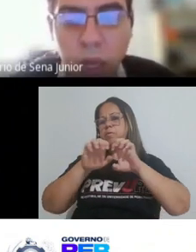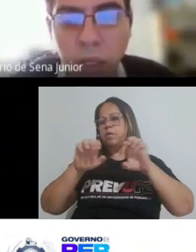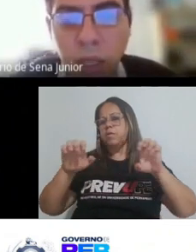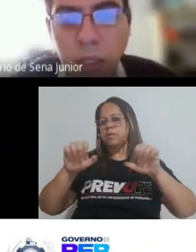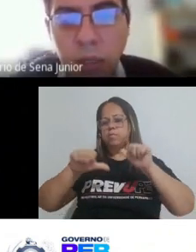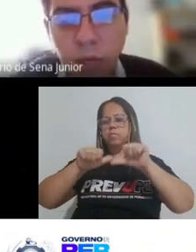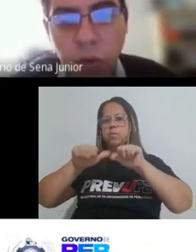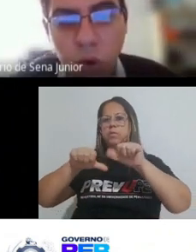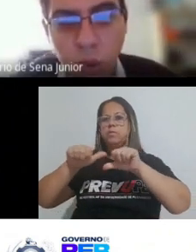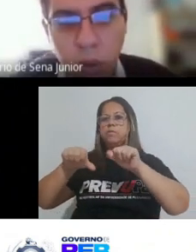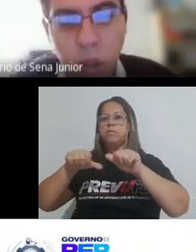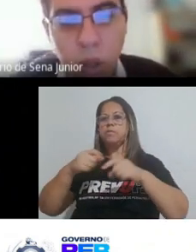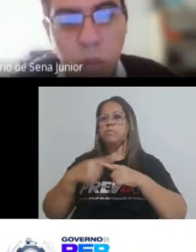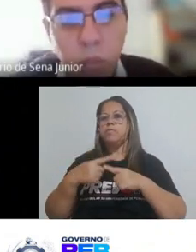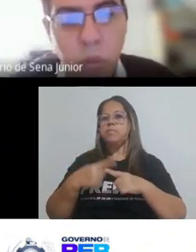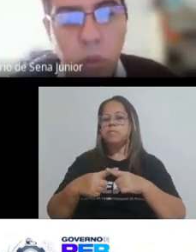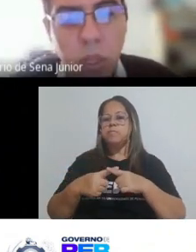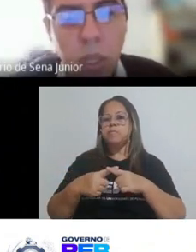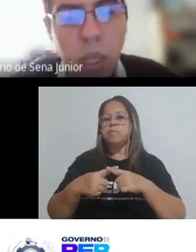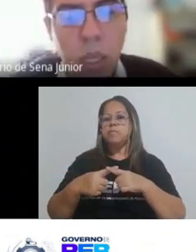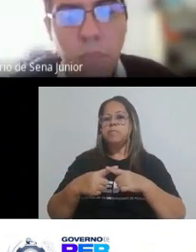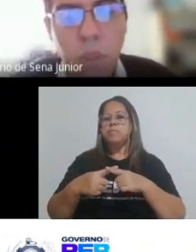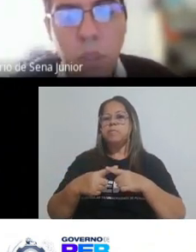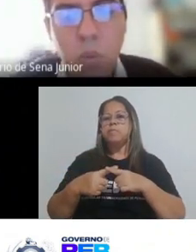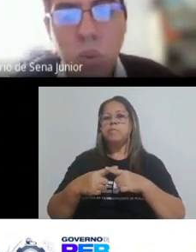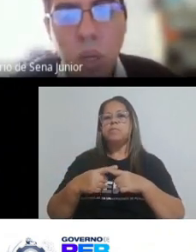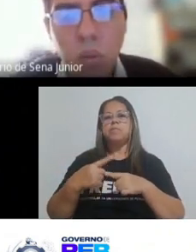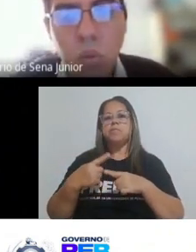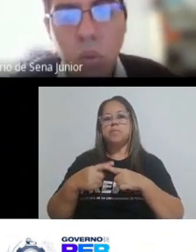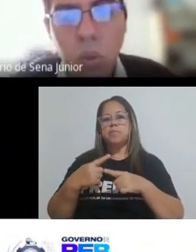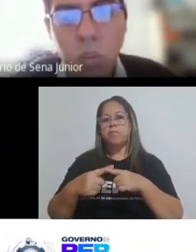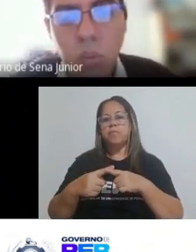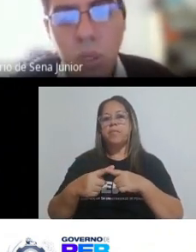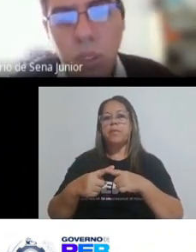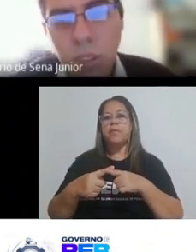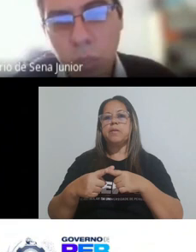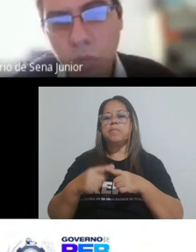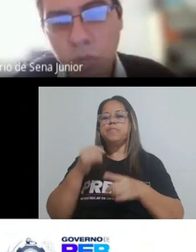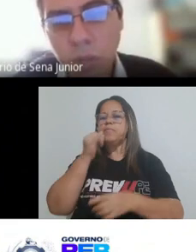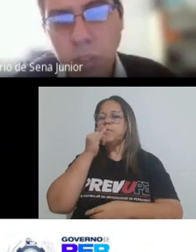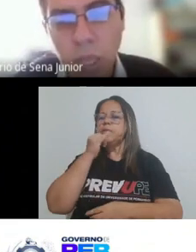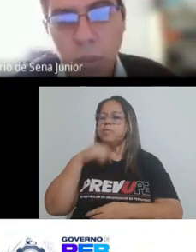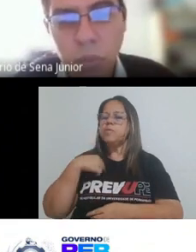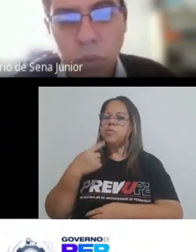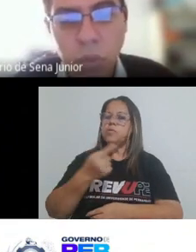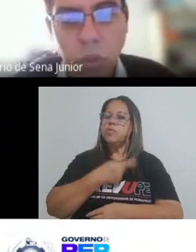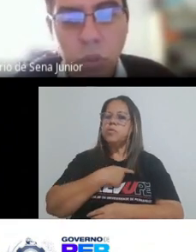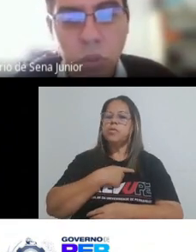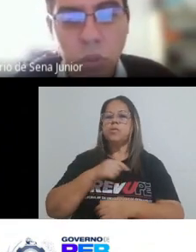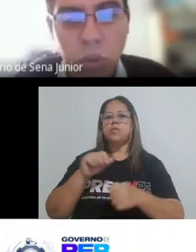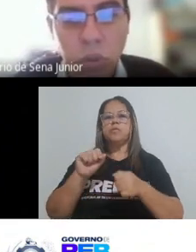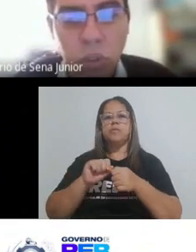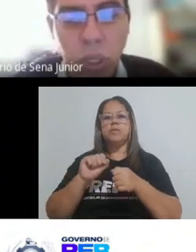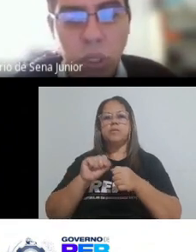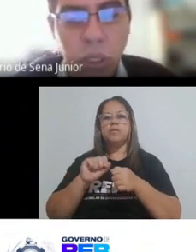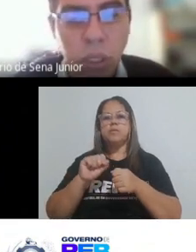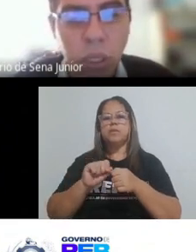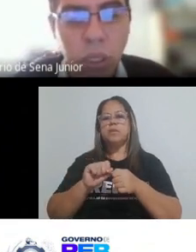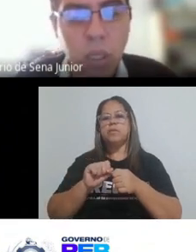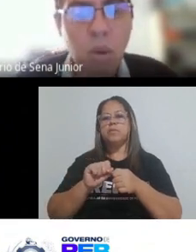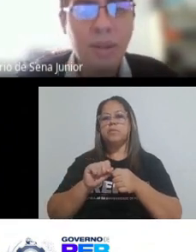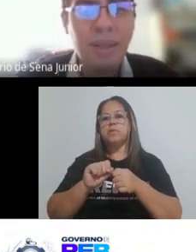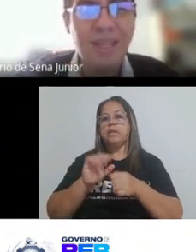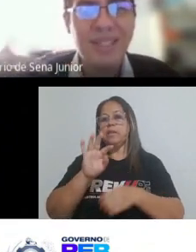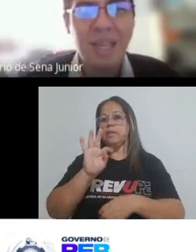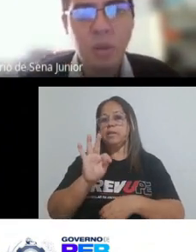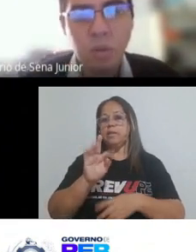modificada dessa forma? Porque quando nós, por exemplo, fizermos o instante T